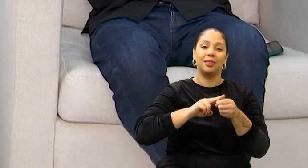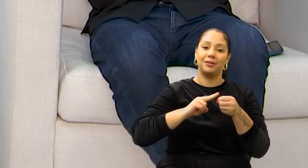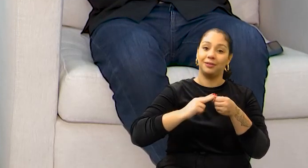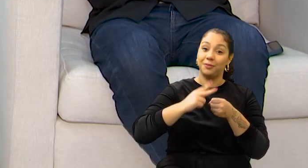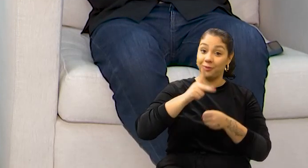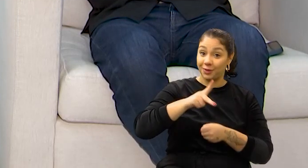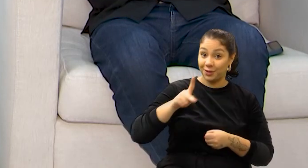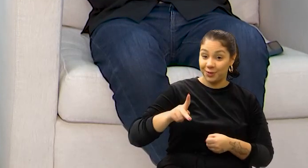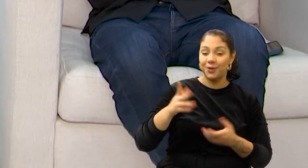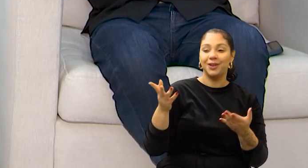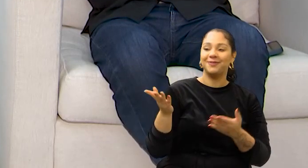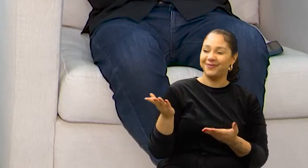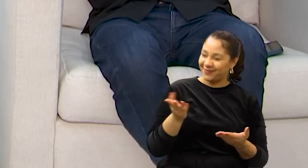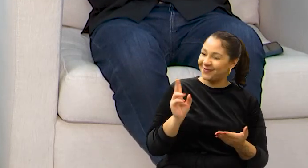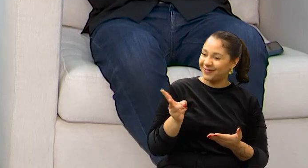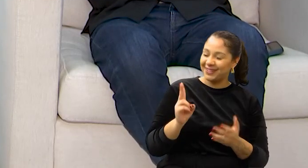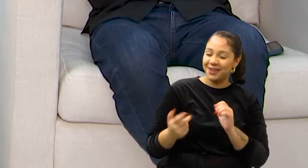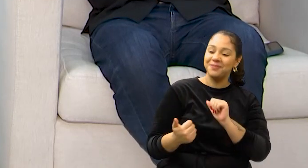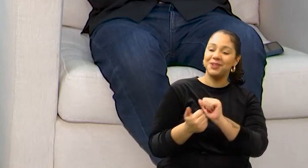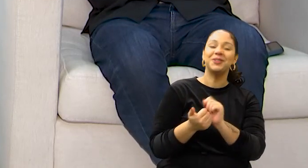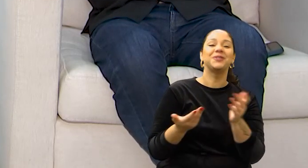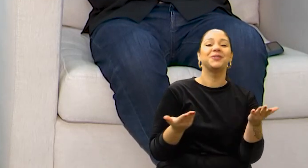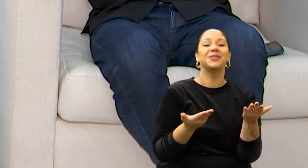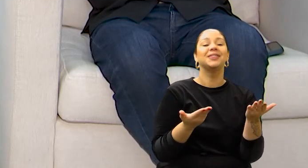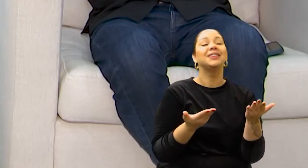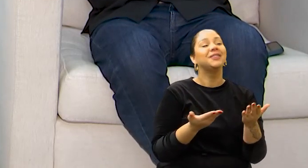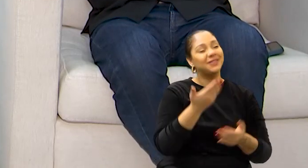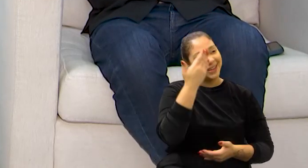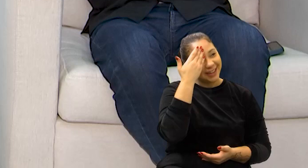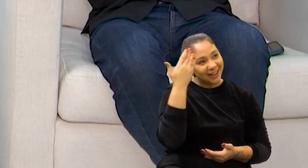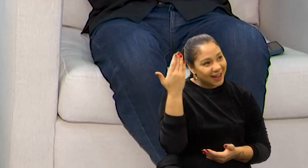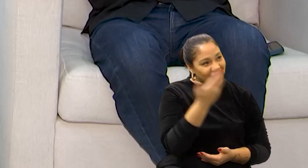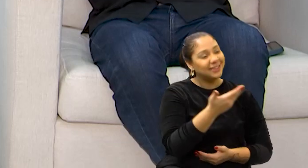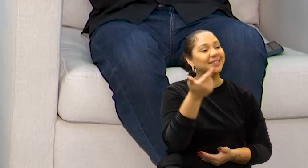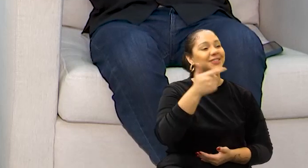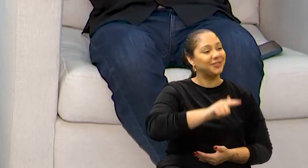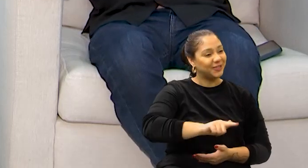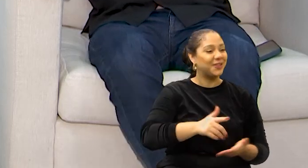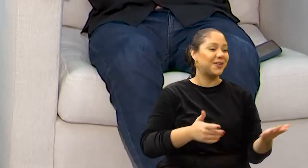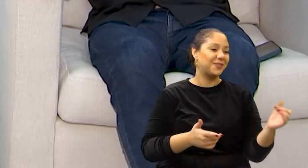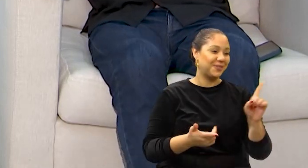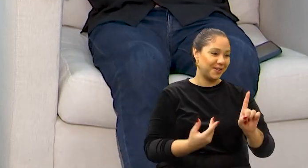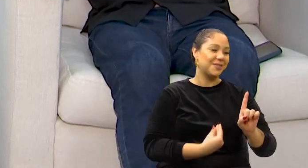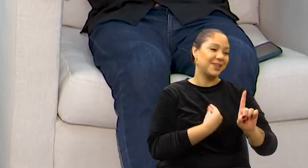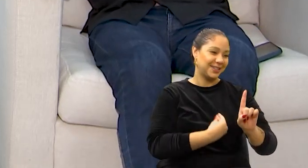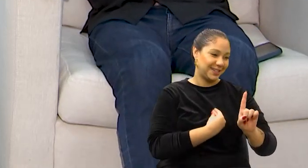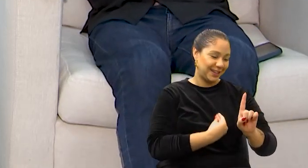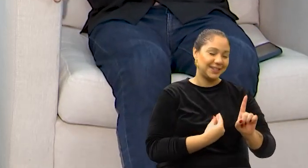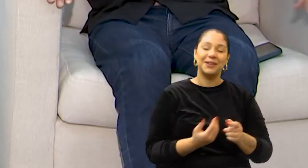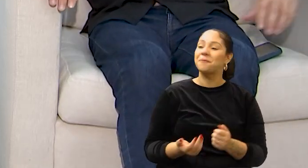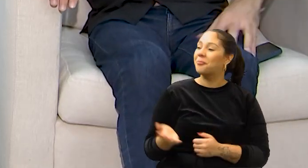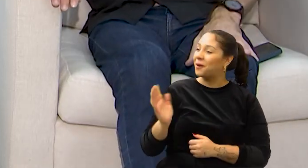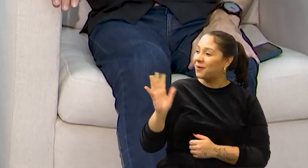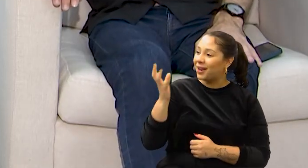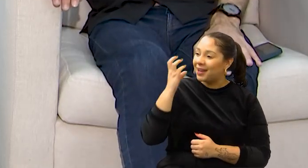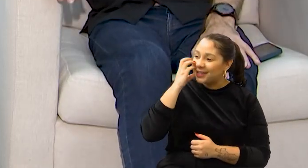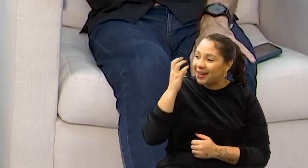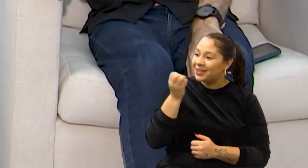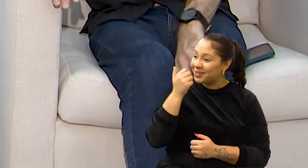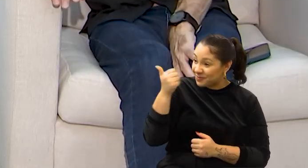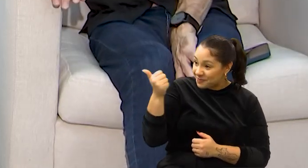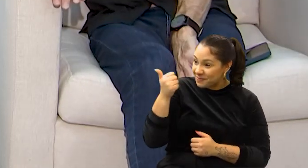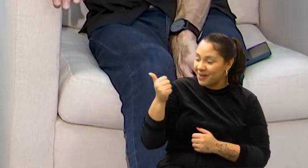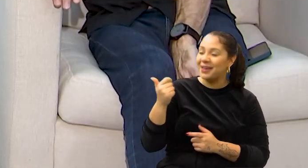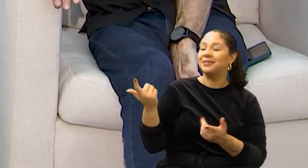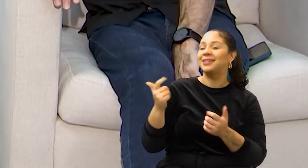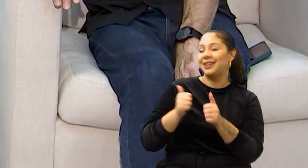Professor José Alves sempre conosco aqui no de olho na educação muito obrigado Mais uma vez está presente Oi André Olá pessoal